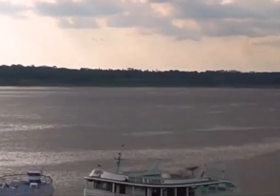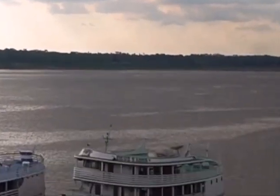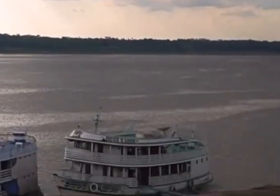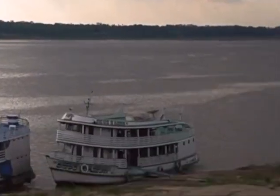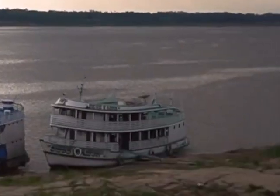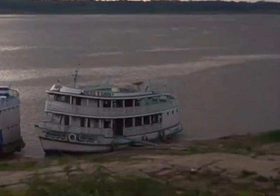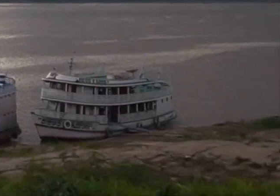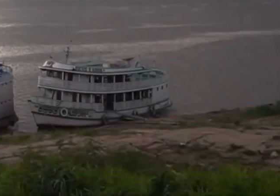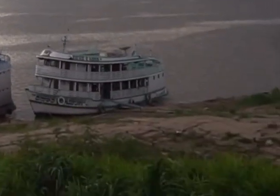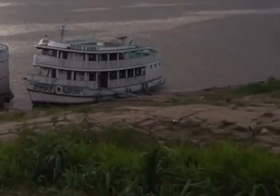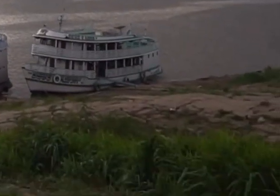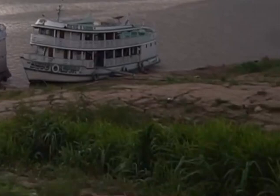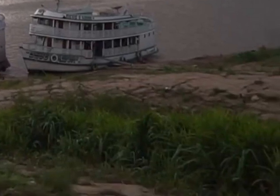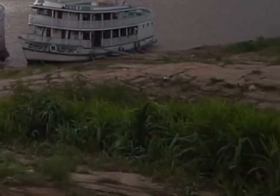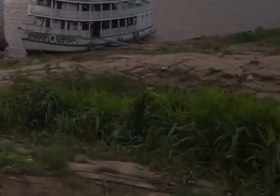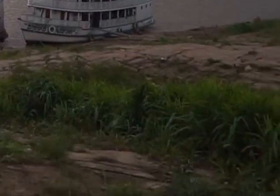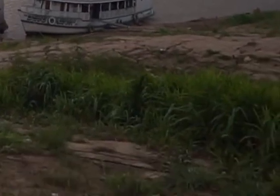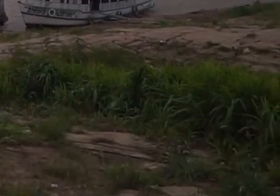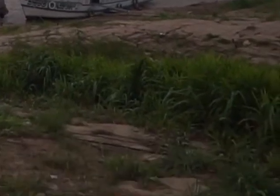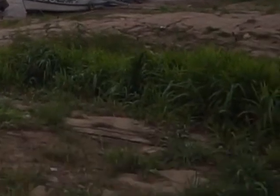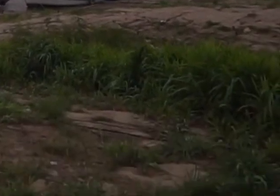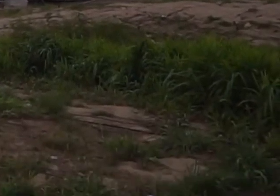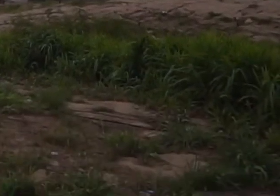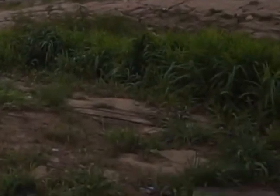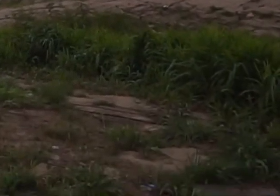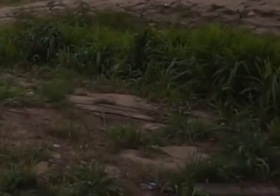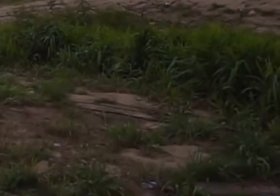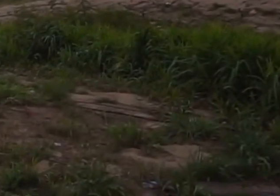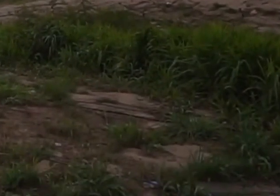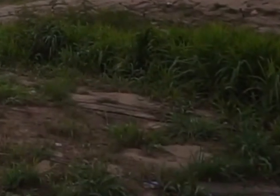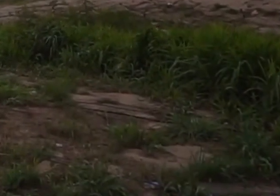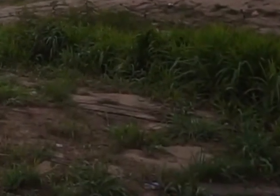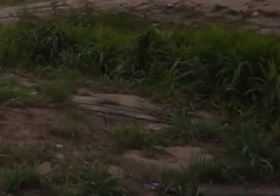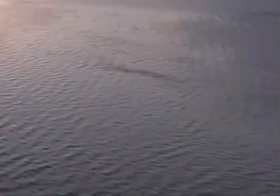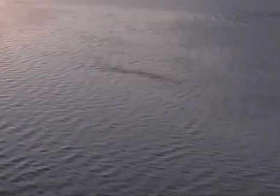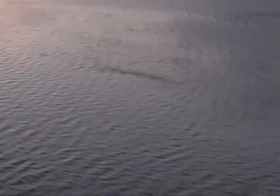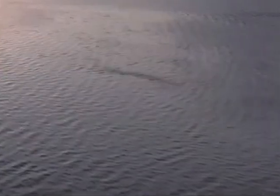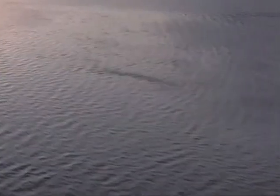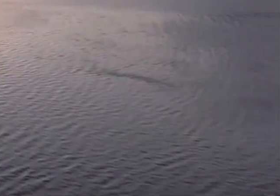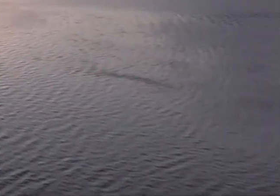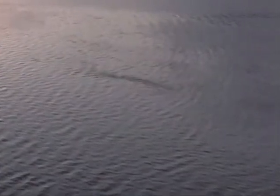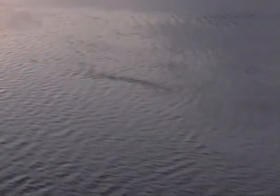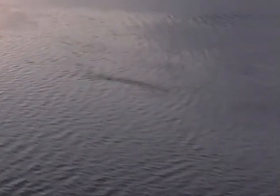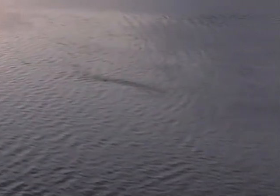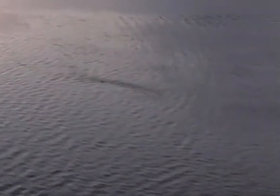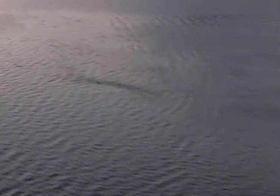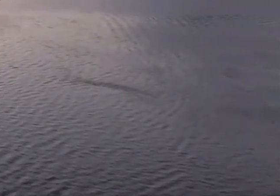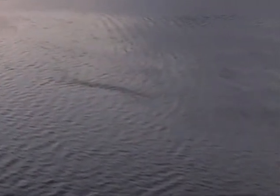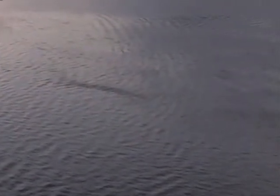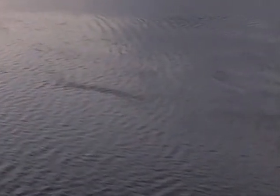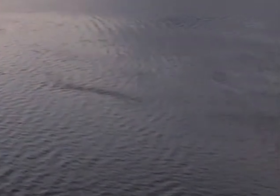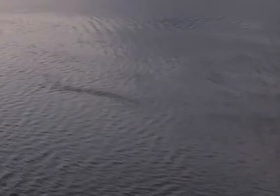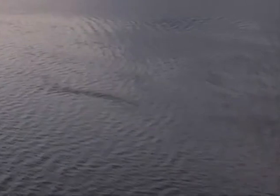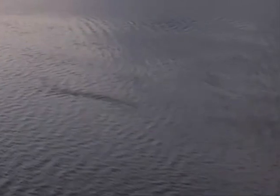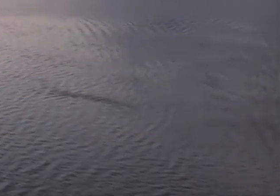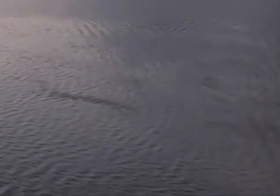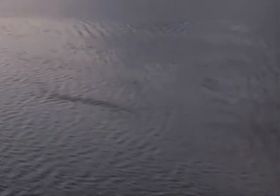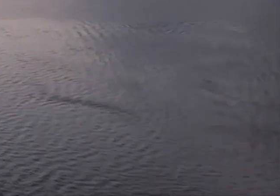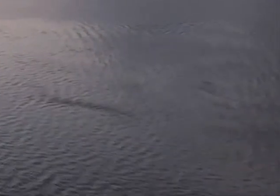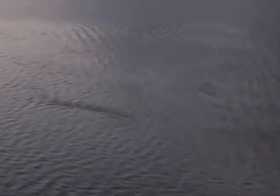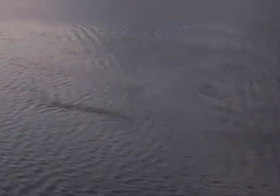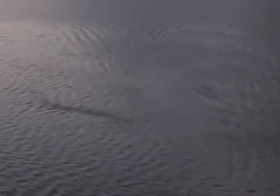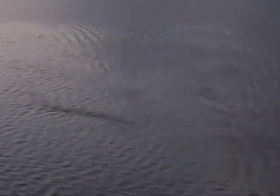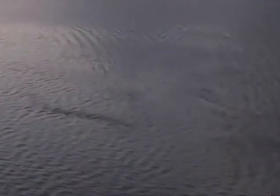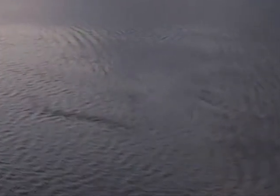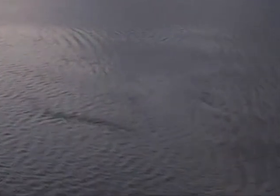Portanto, sistema pluvial é chuva que ocorre aqui no nosso estado, vai alimentar o rio. Esse rio Madeira,